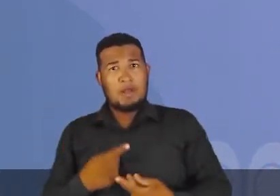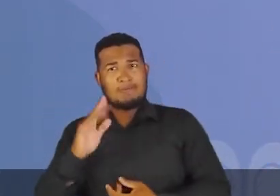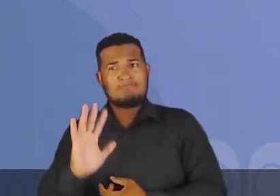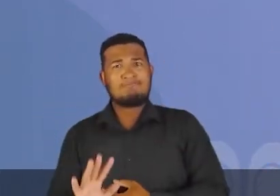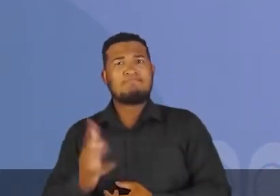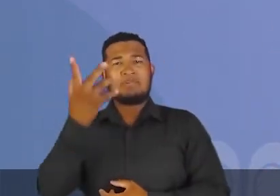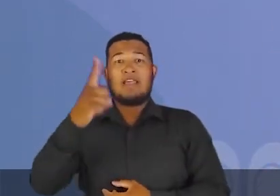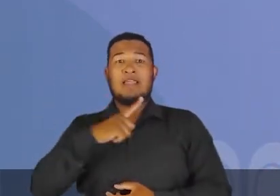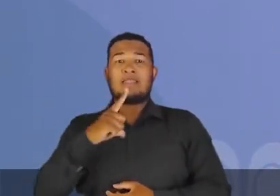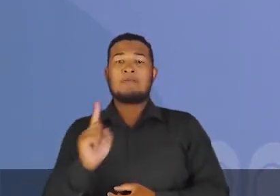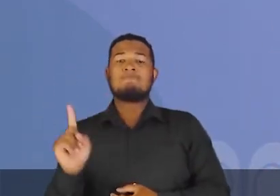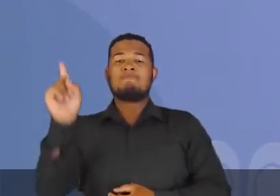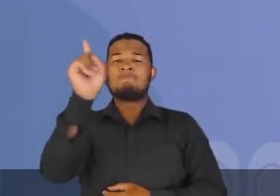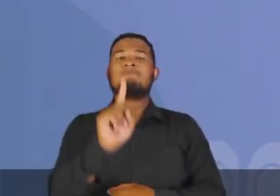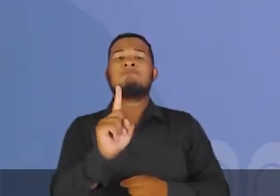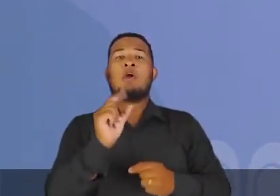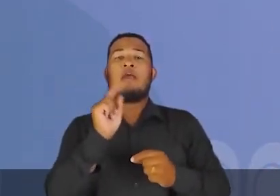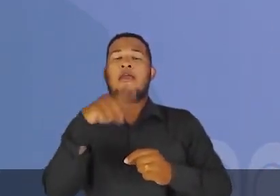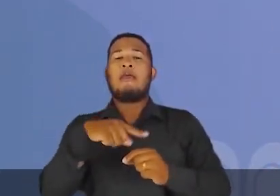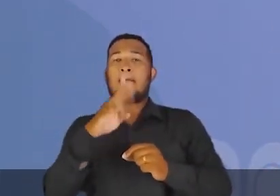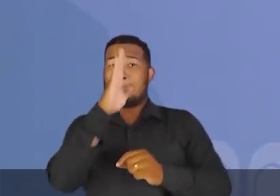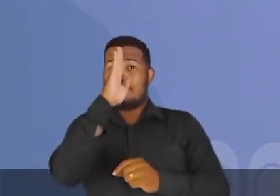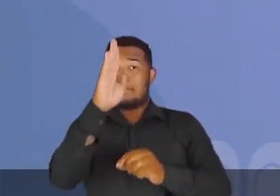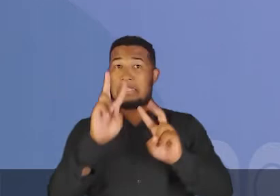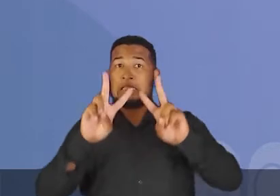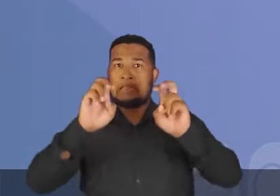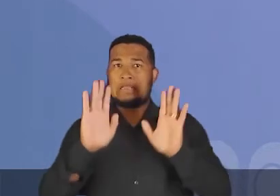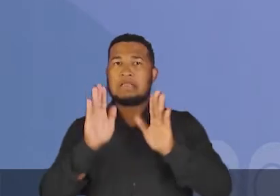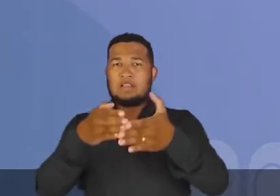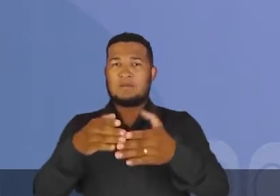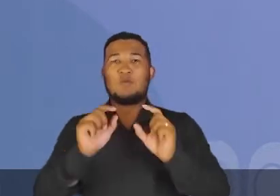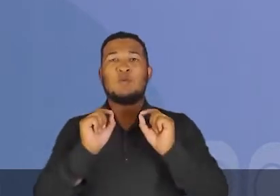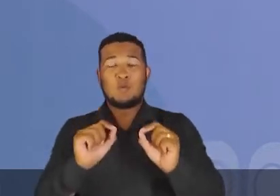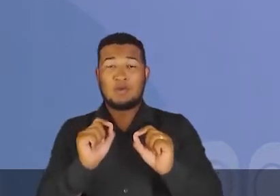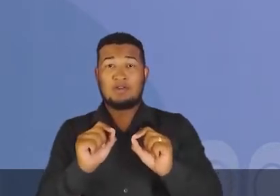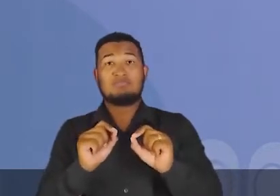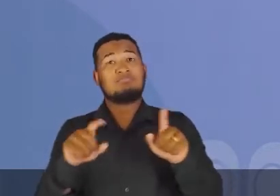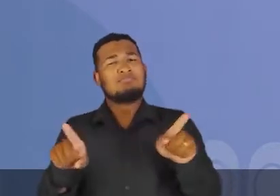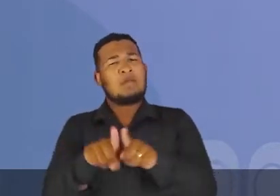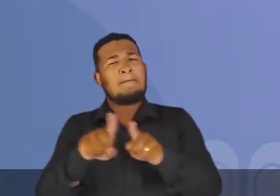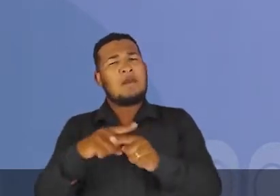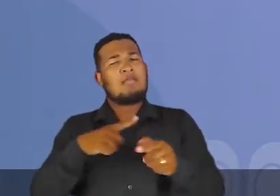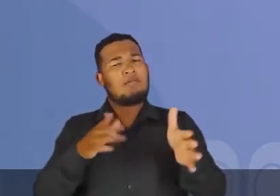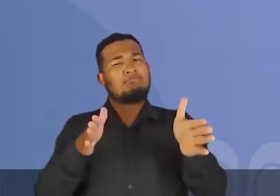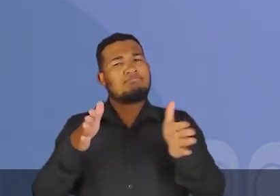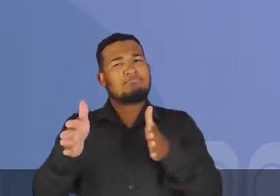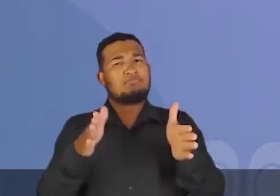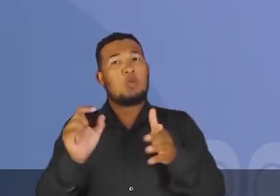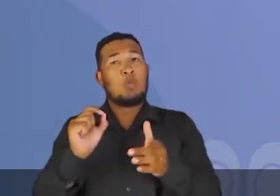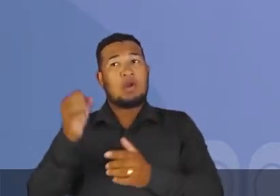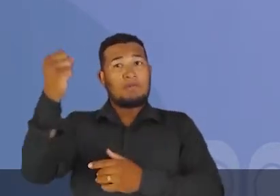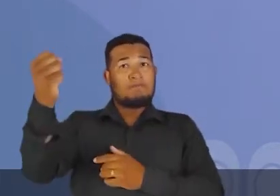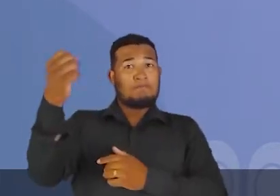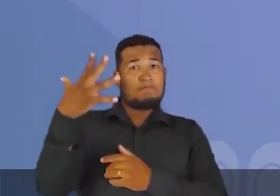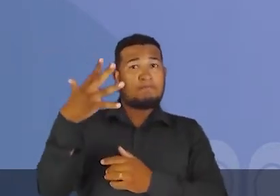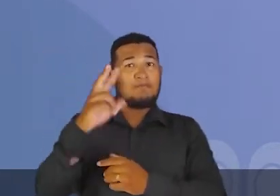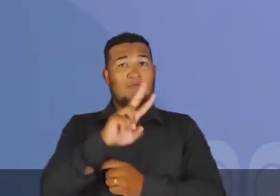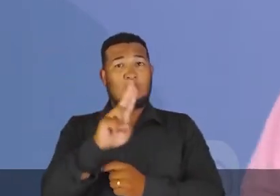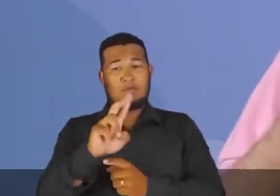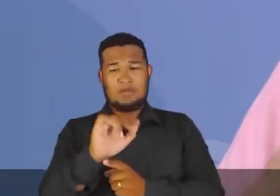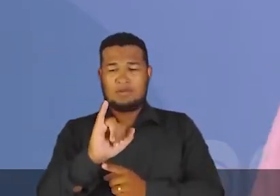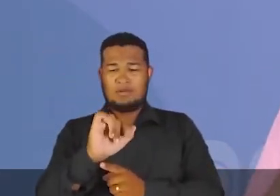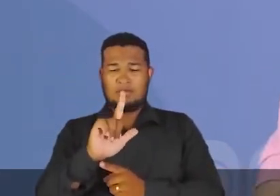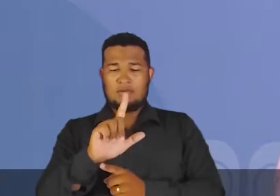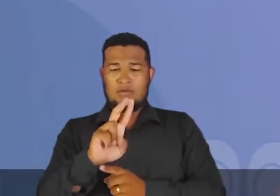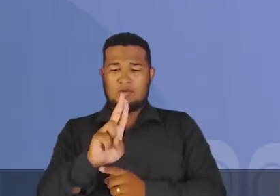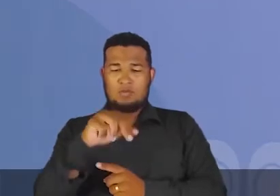no centro da conversa. Um desses episódios foi durante o período iluminista, onde aconteceu